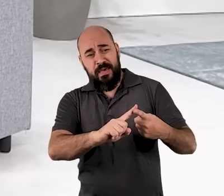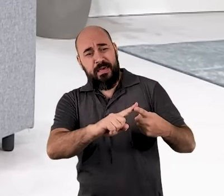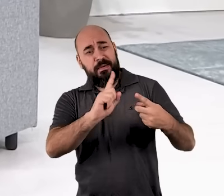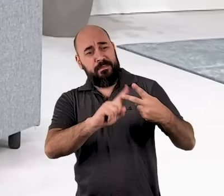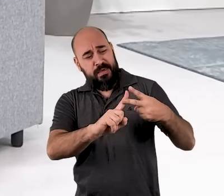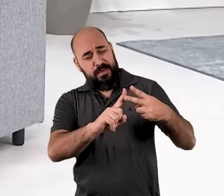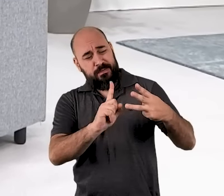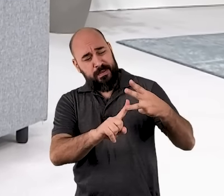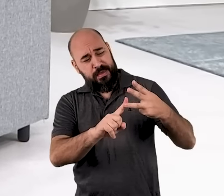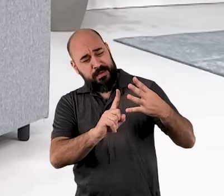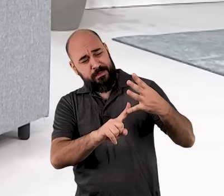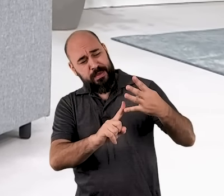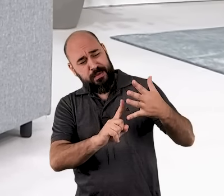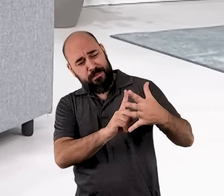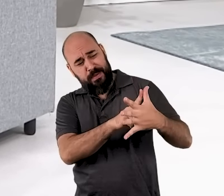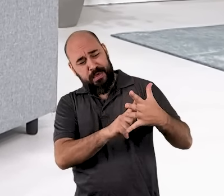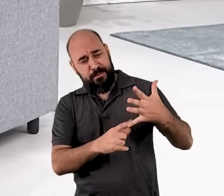tantos